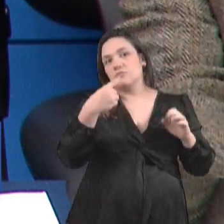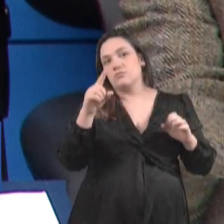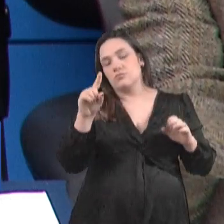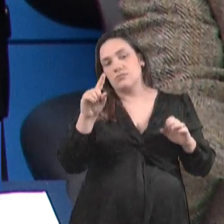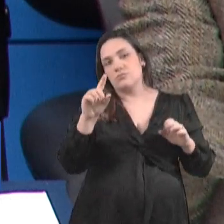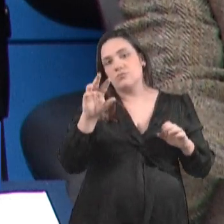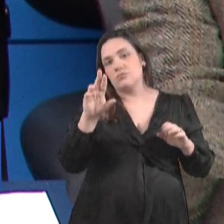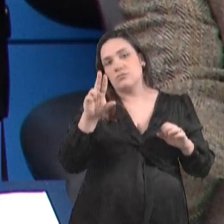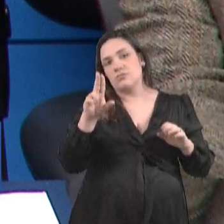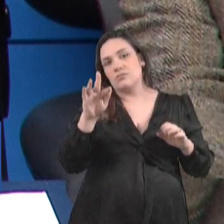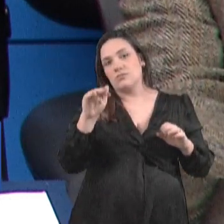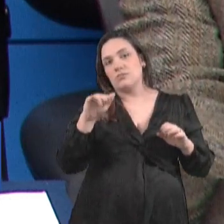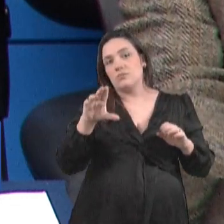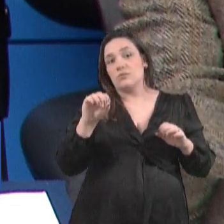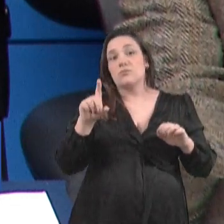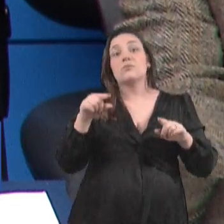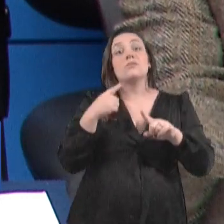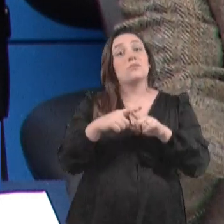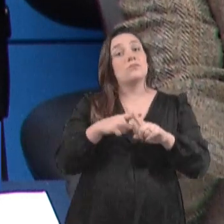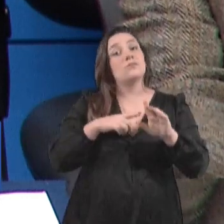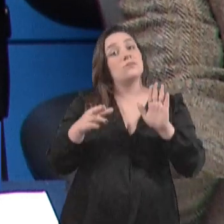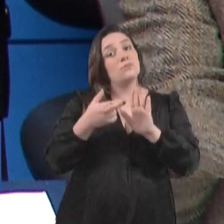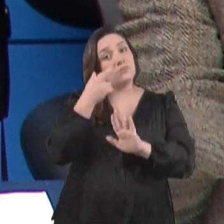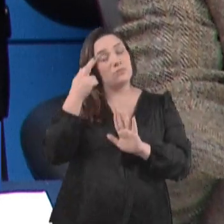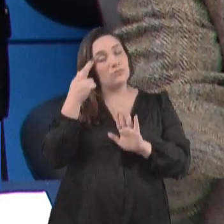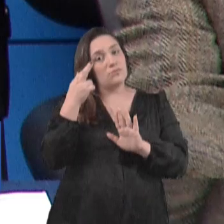com a resolução número